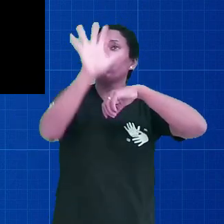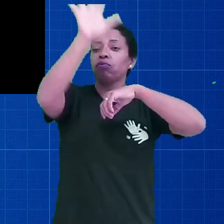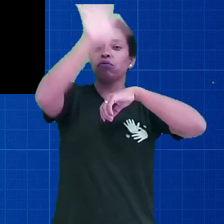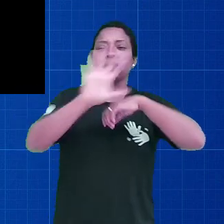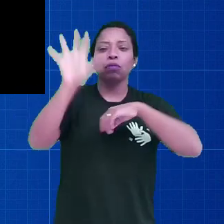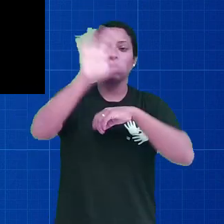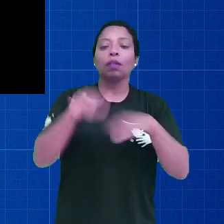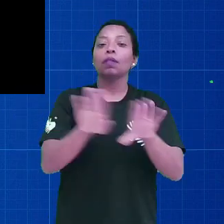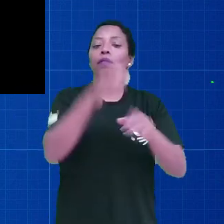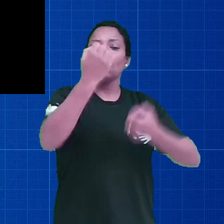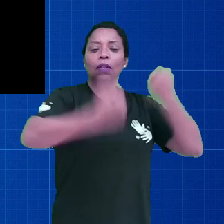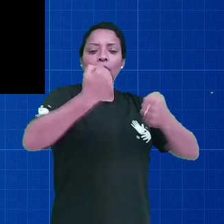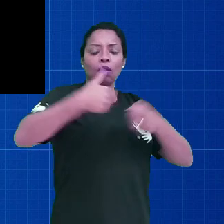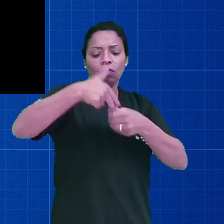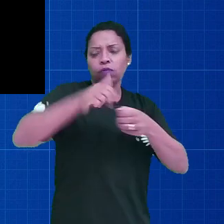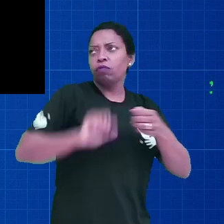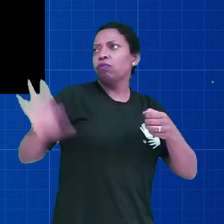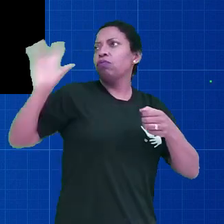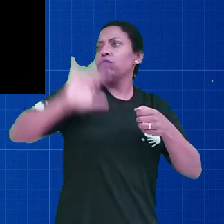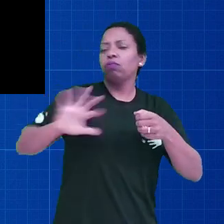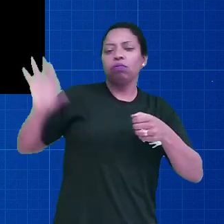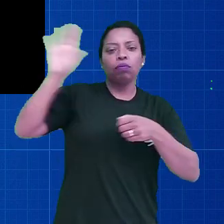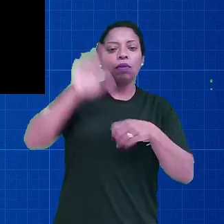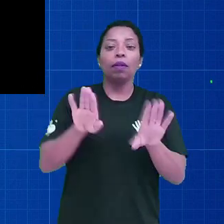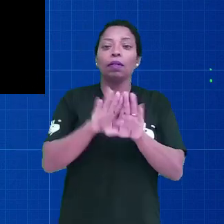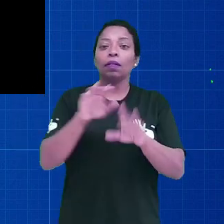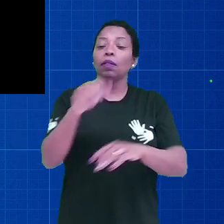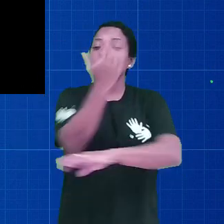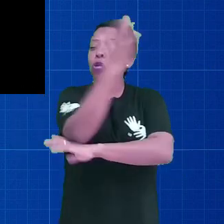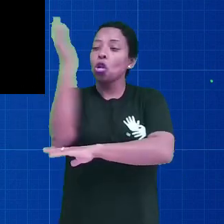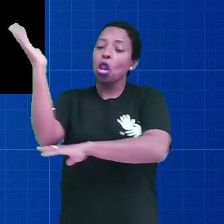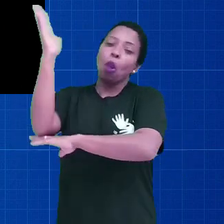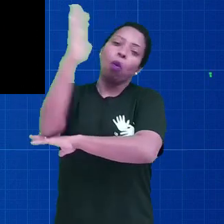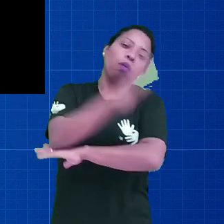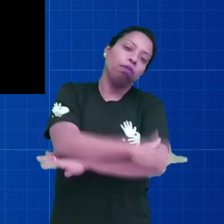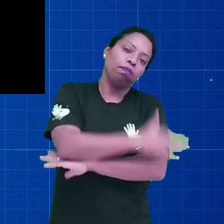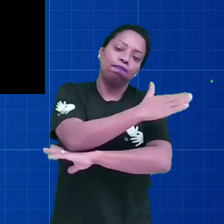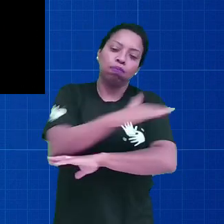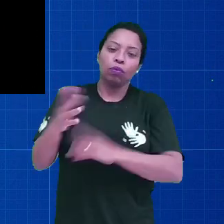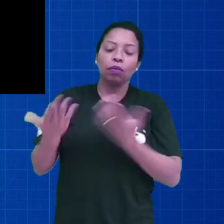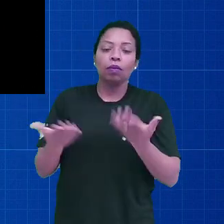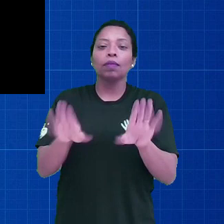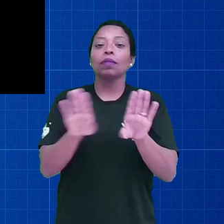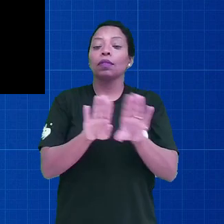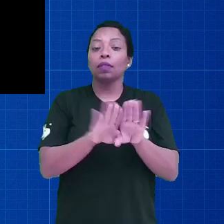combustível fóssil, desmatamento, queima de biomassa e